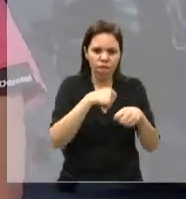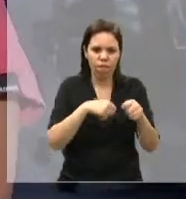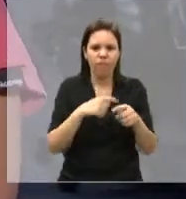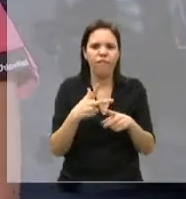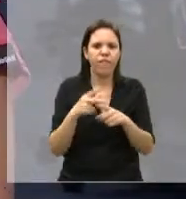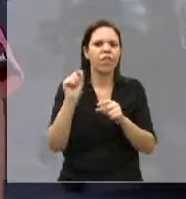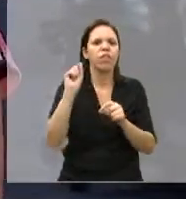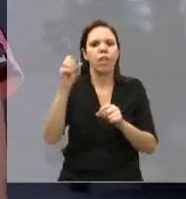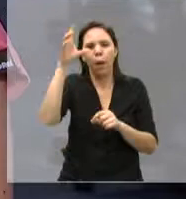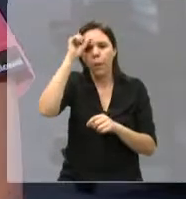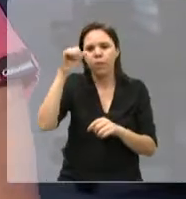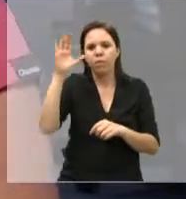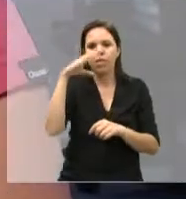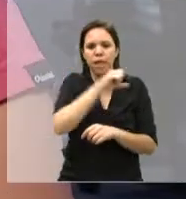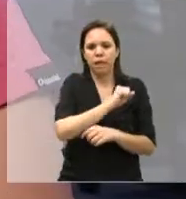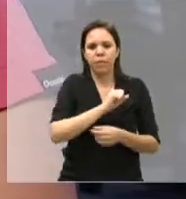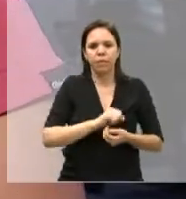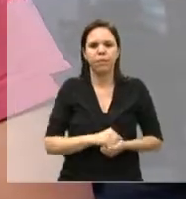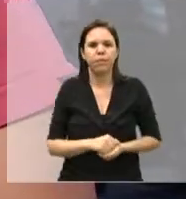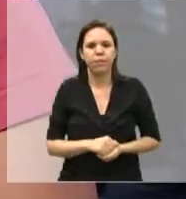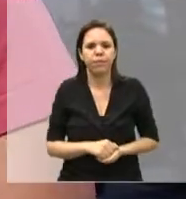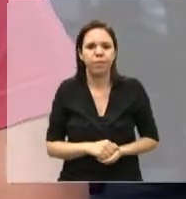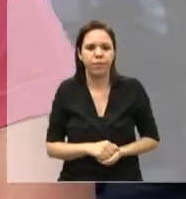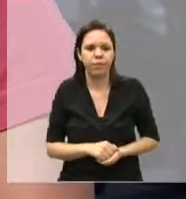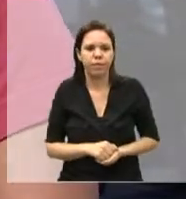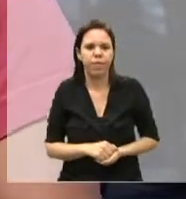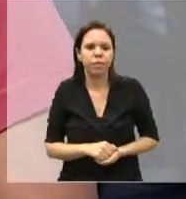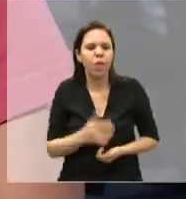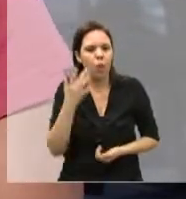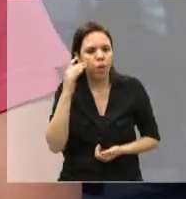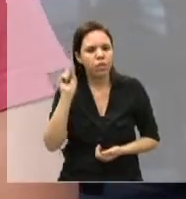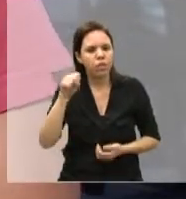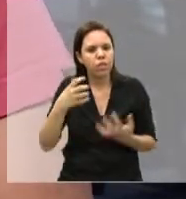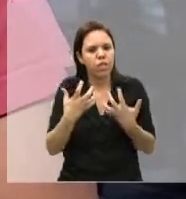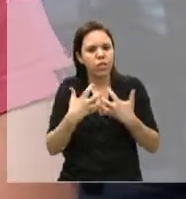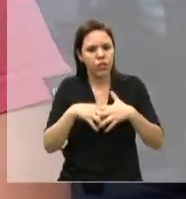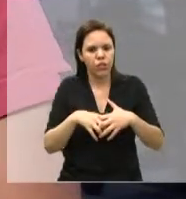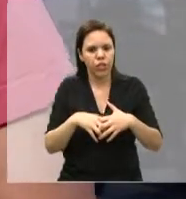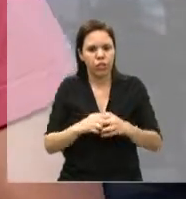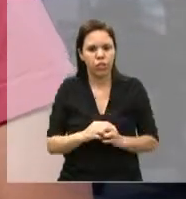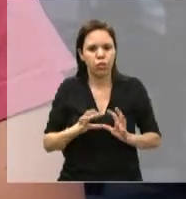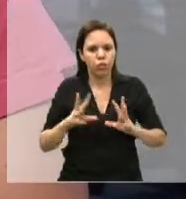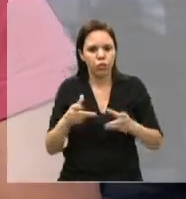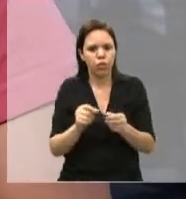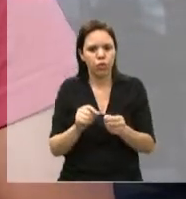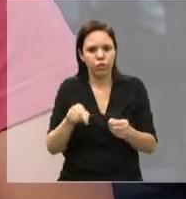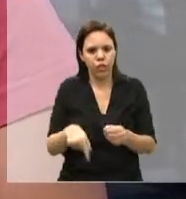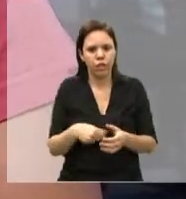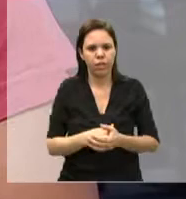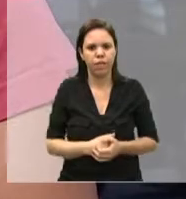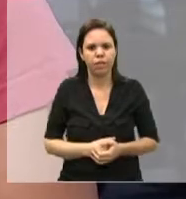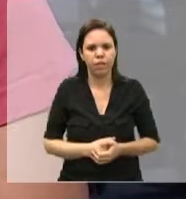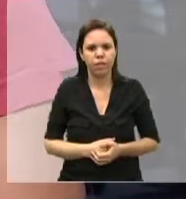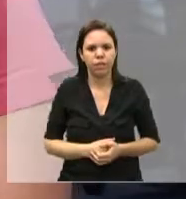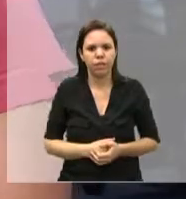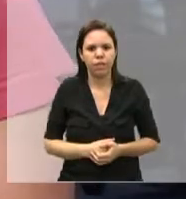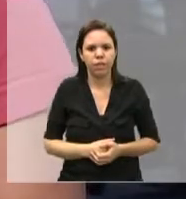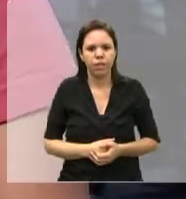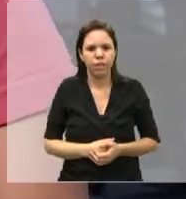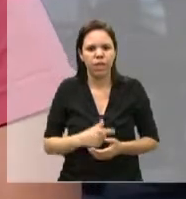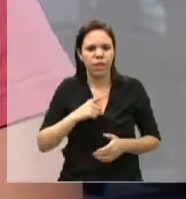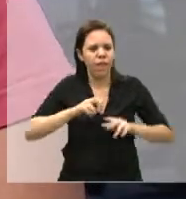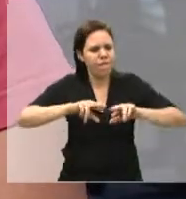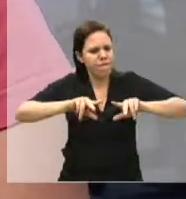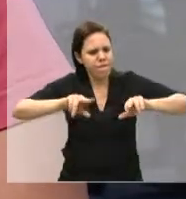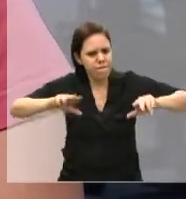jogo quem aprende mais rápido. Então, eu acho que isso reflete muito em tudo que a gente faz aqui. E a gente tem